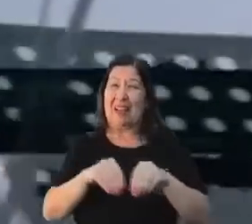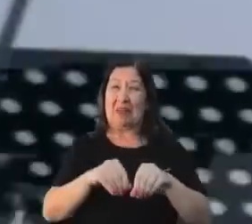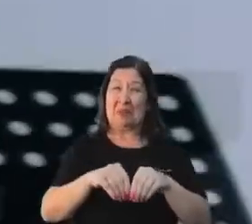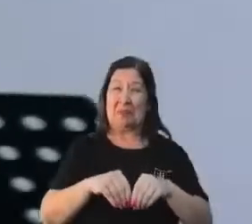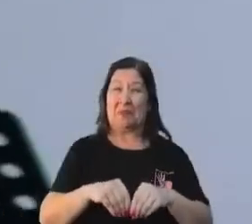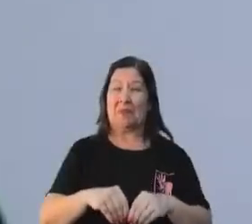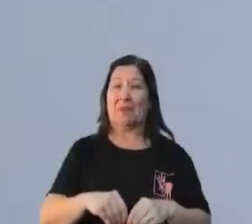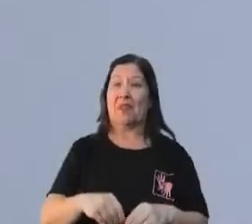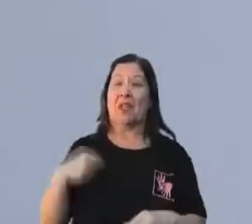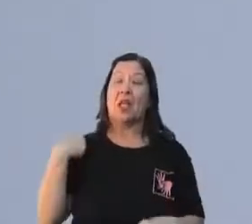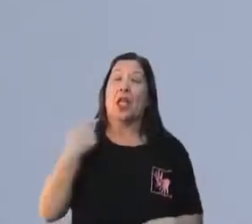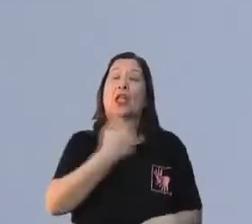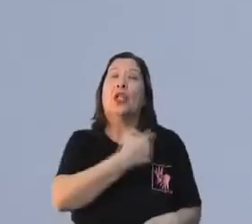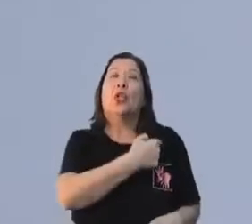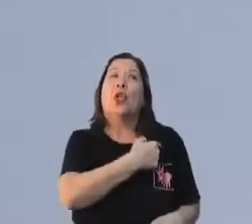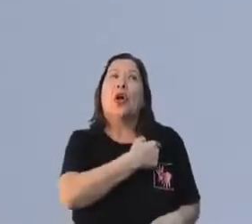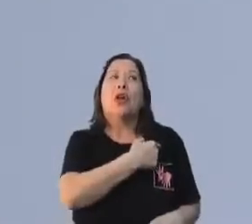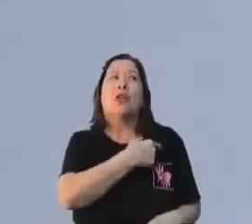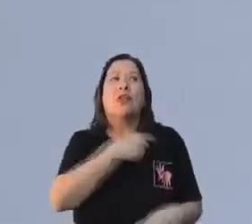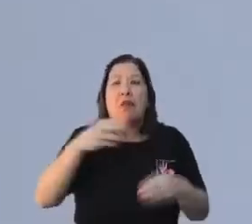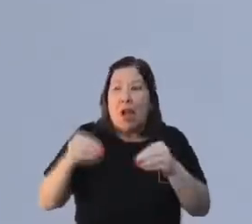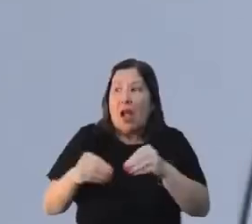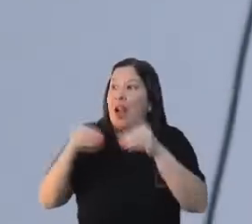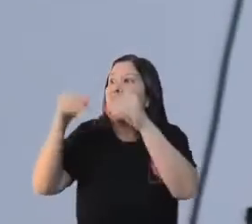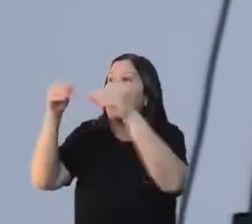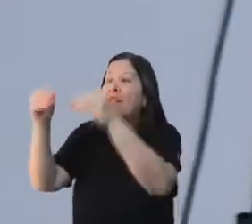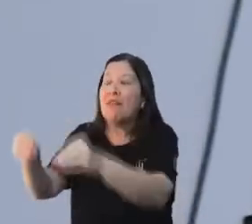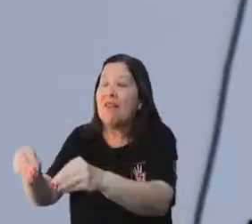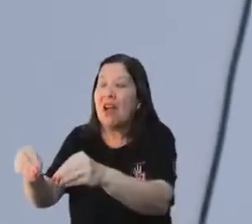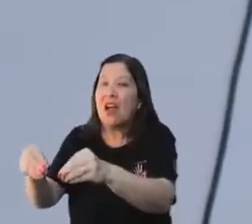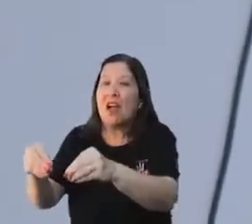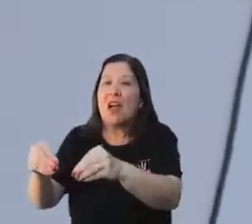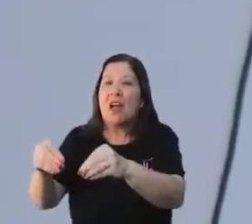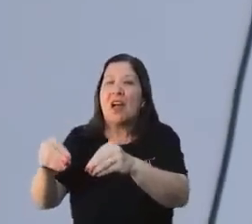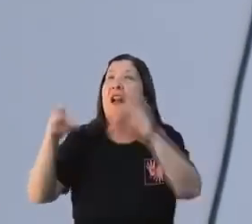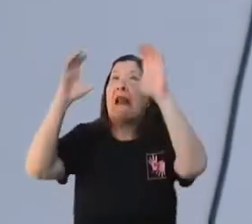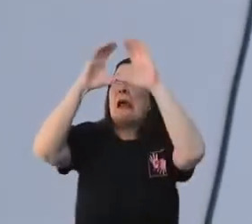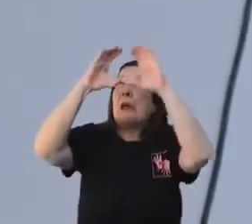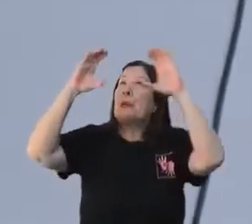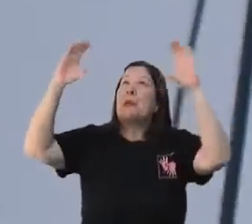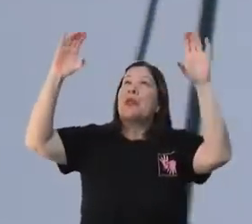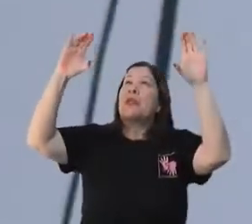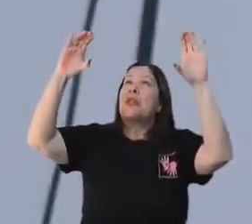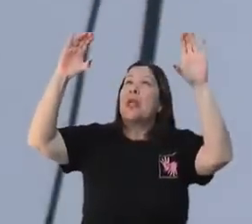levar? Nada. Então você não é dono de nada.